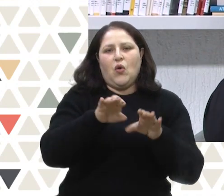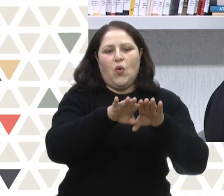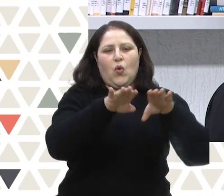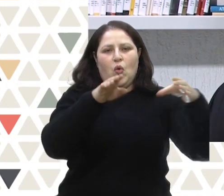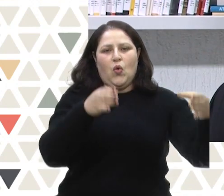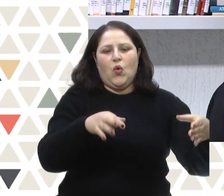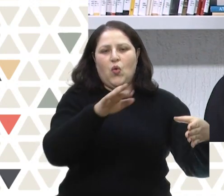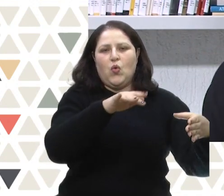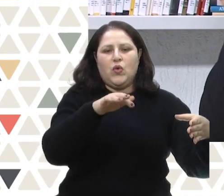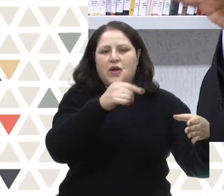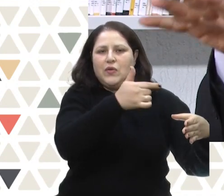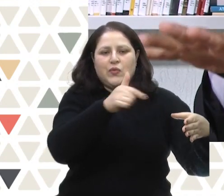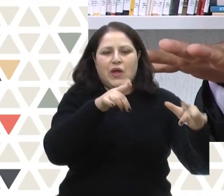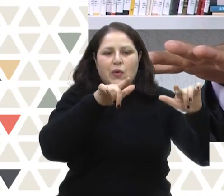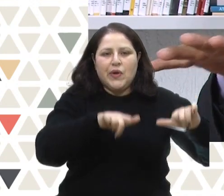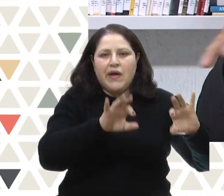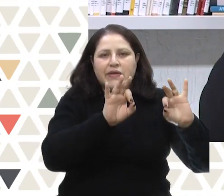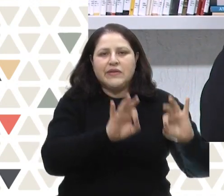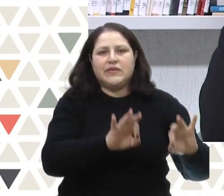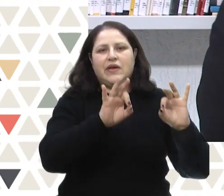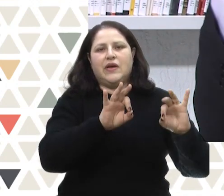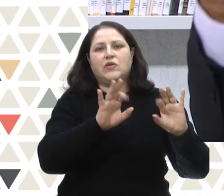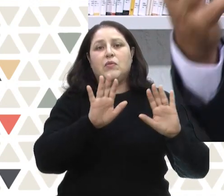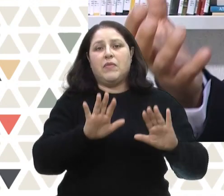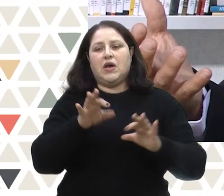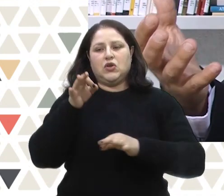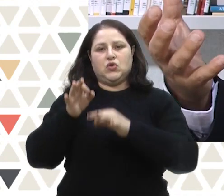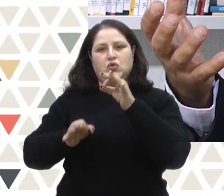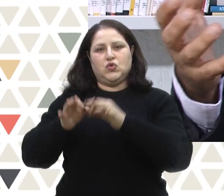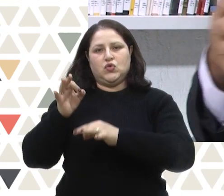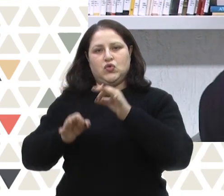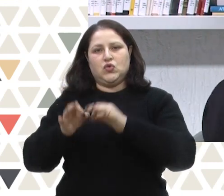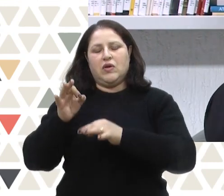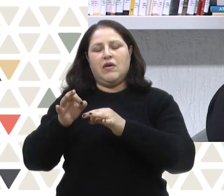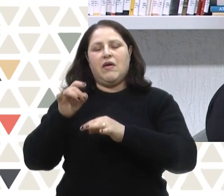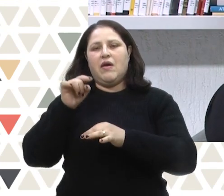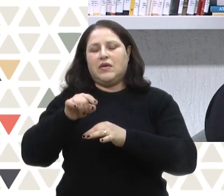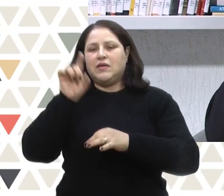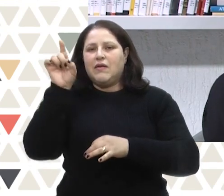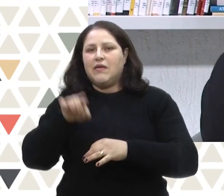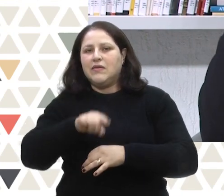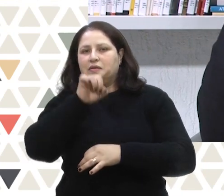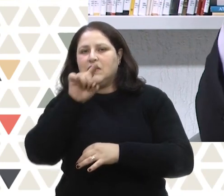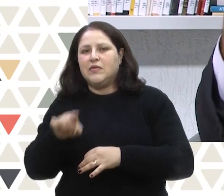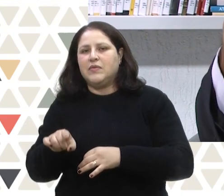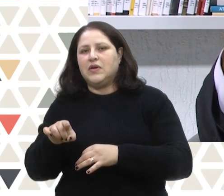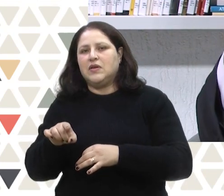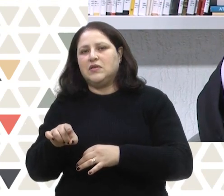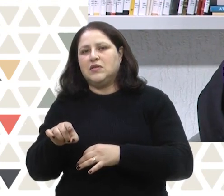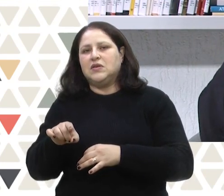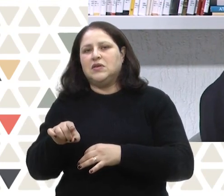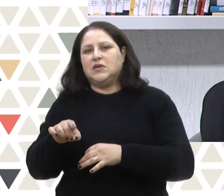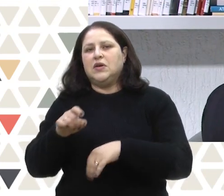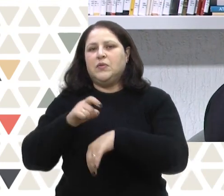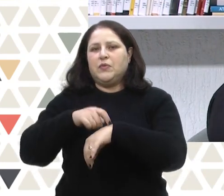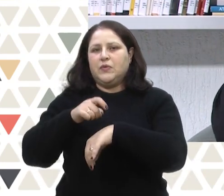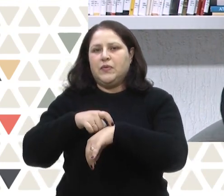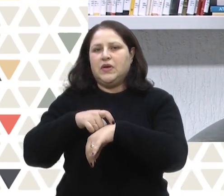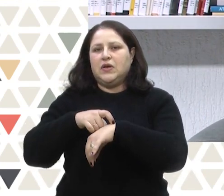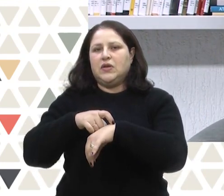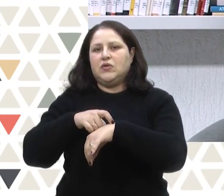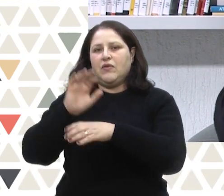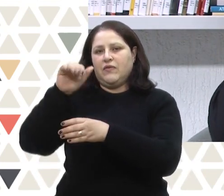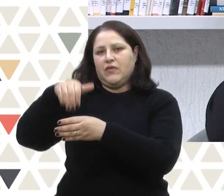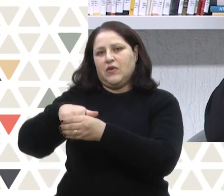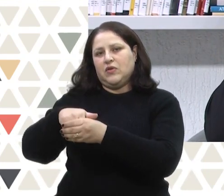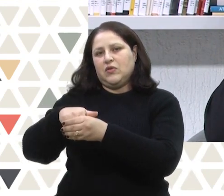adequado. Então, não tem nada a ver esse processo judicial de anulação dos votos por algum vício na eleição com